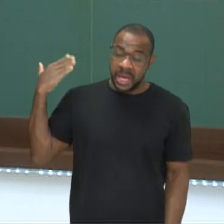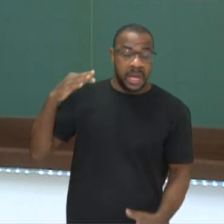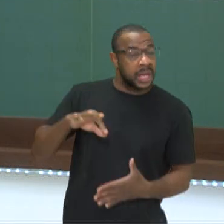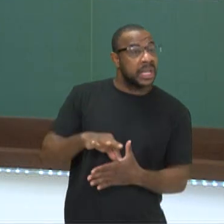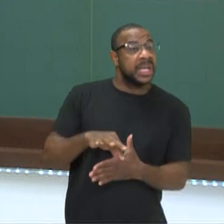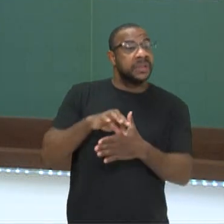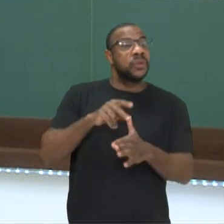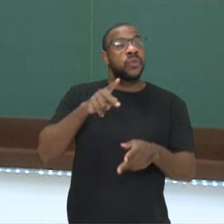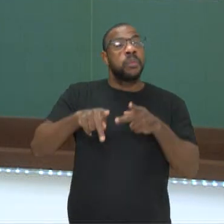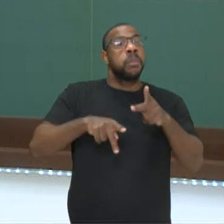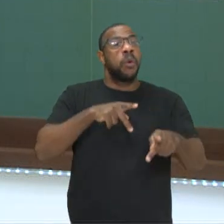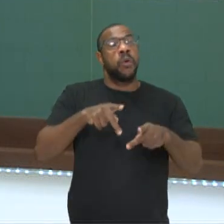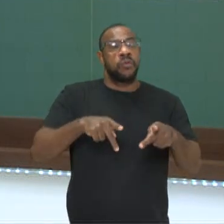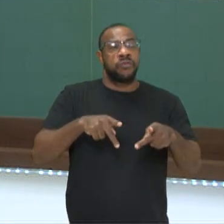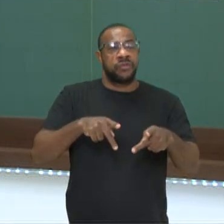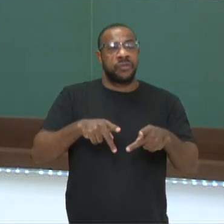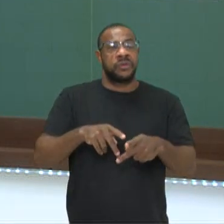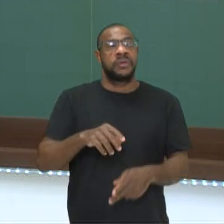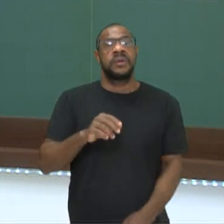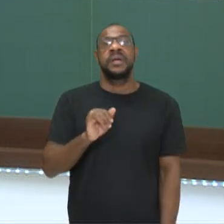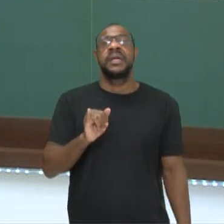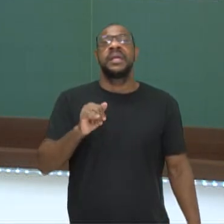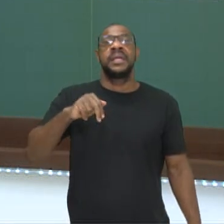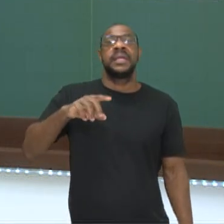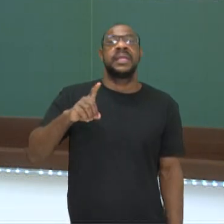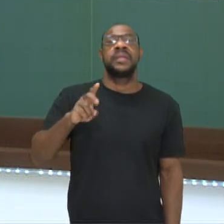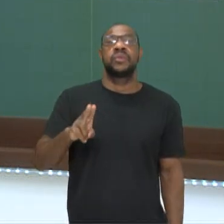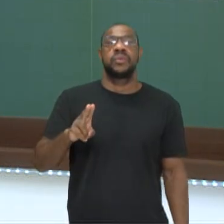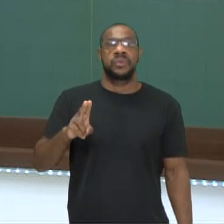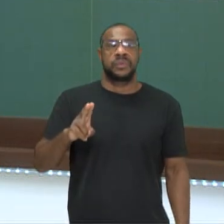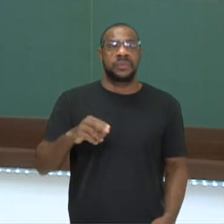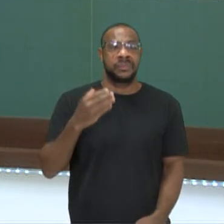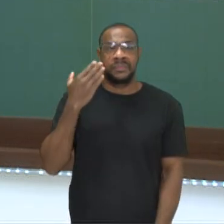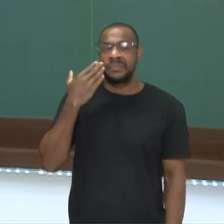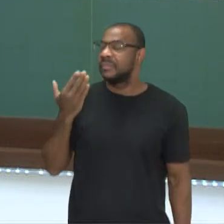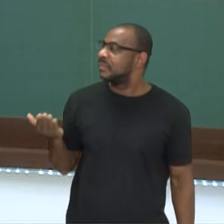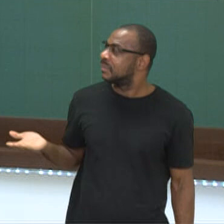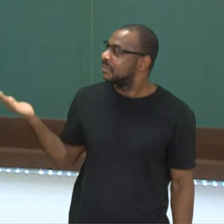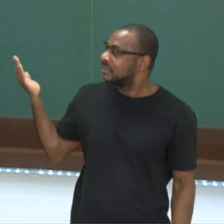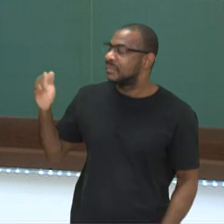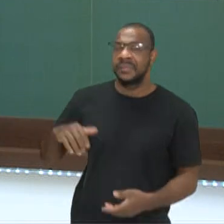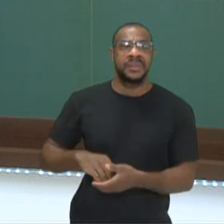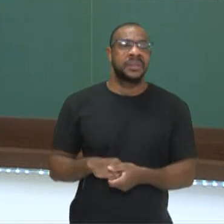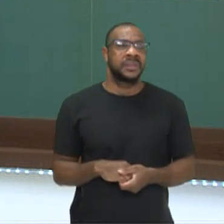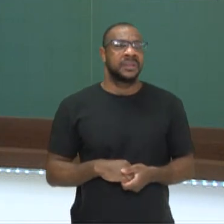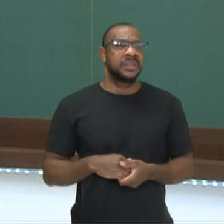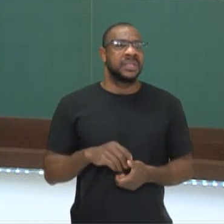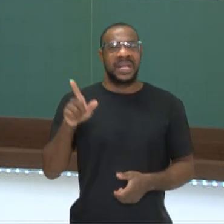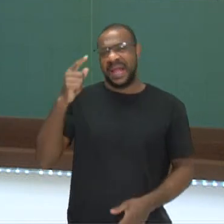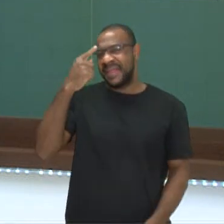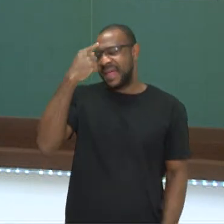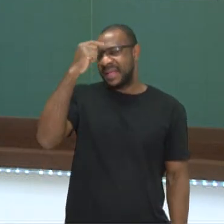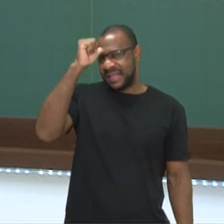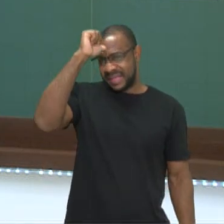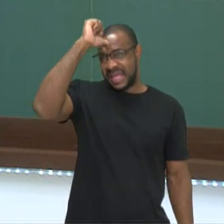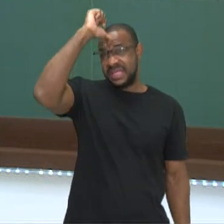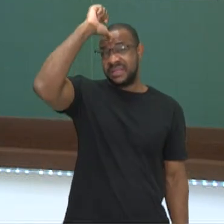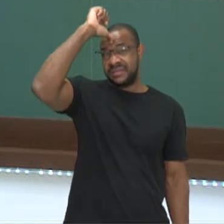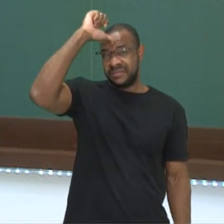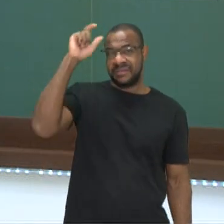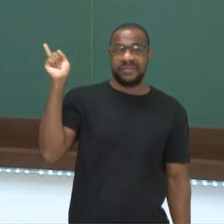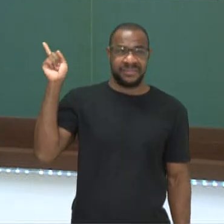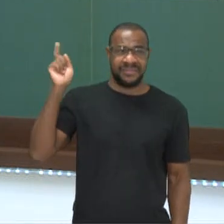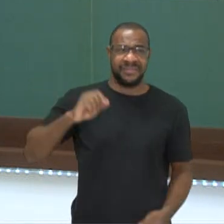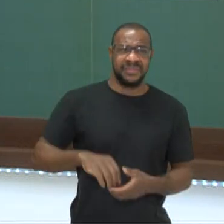do povo hindu, lá na Índia. Ele liderou o povo hindu contra a colonização inglesa. Eles